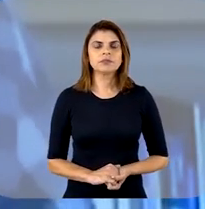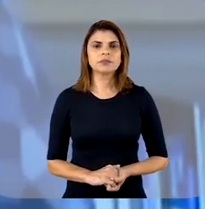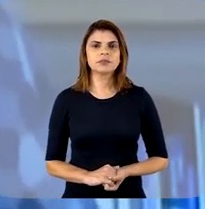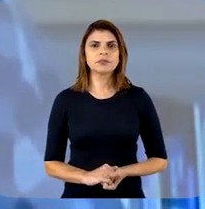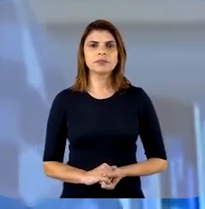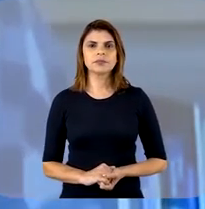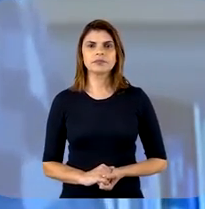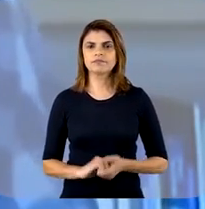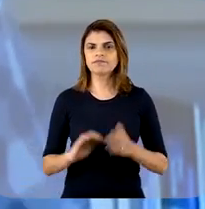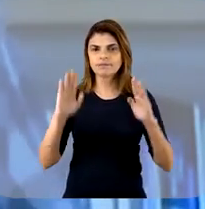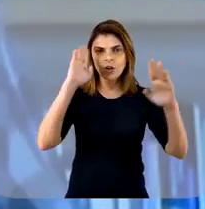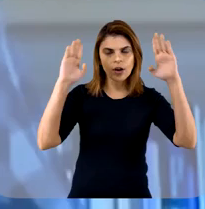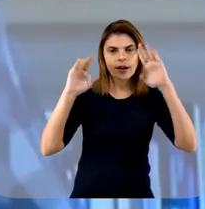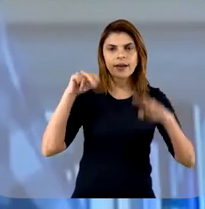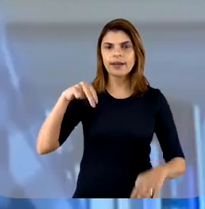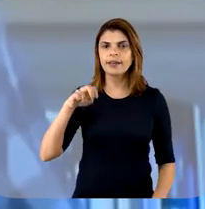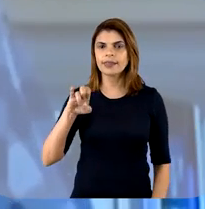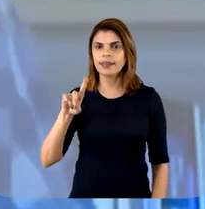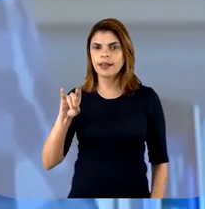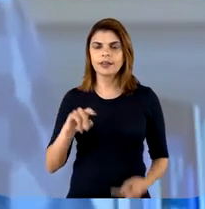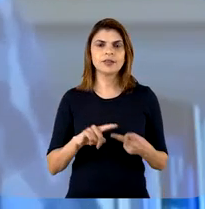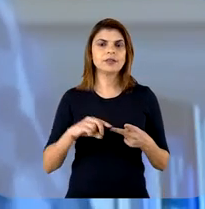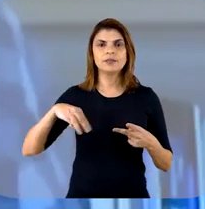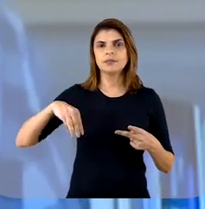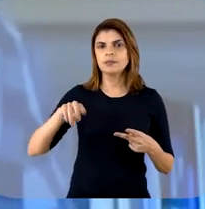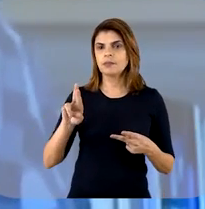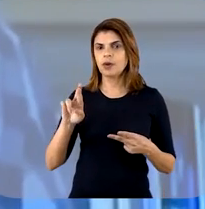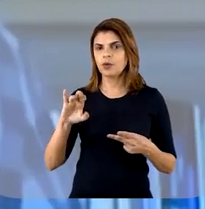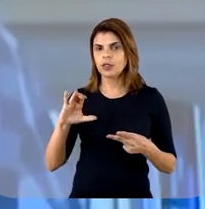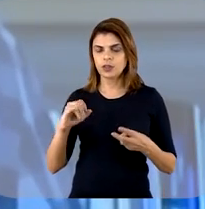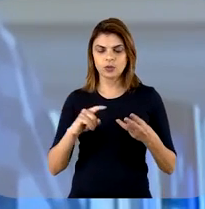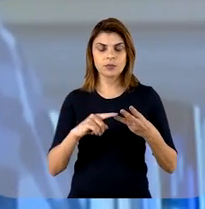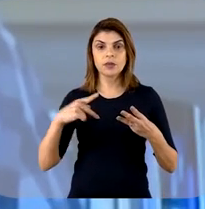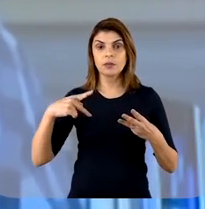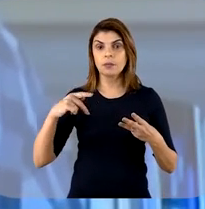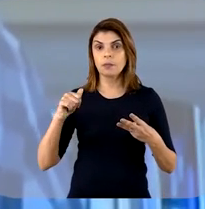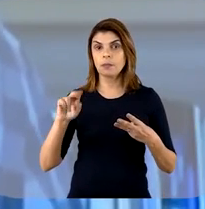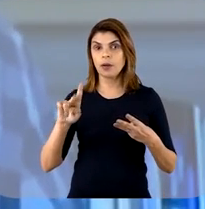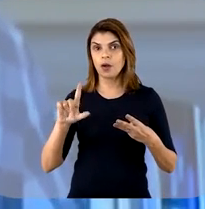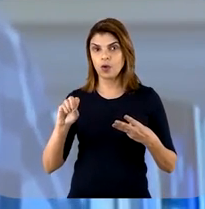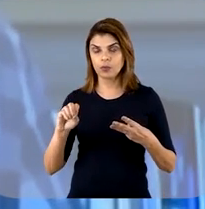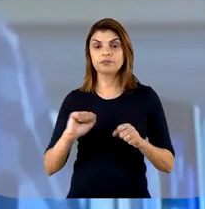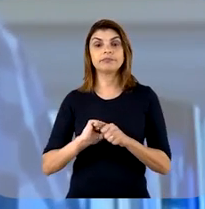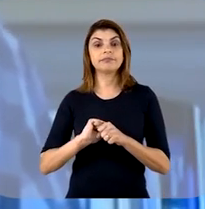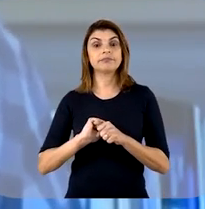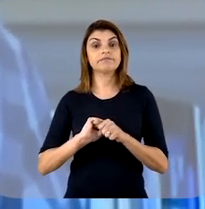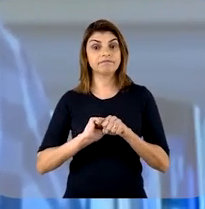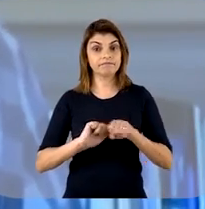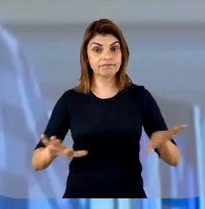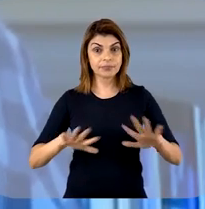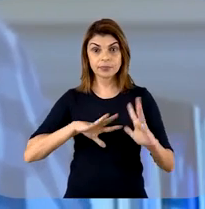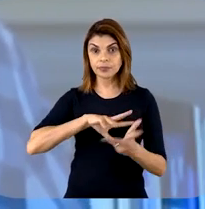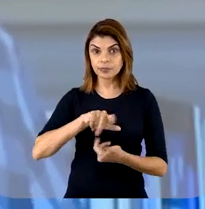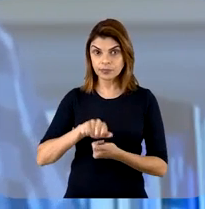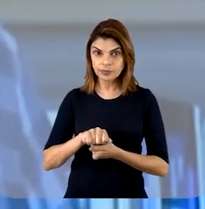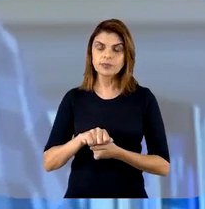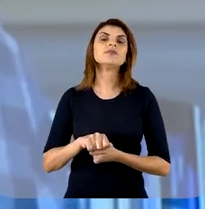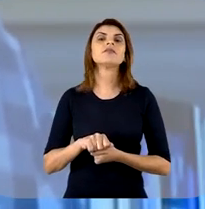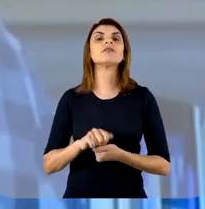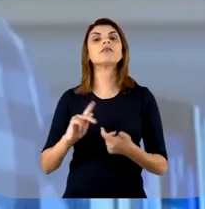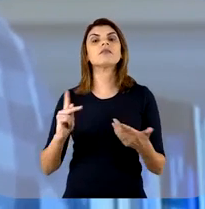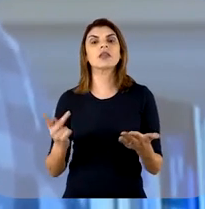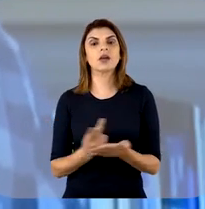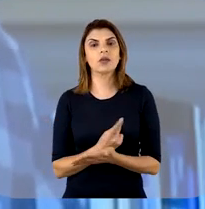Olá, Neide, olá, Maurício, Paulo. A pandemia, ela atingiu